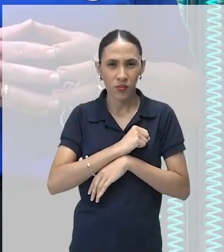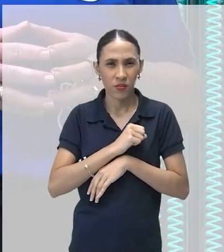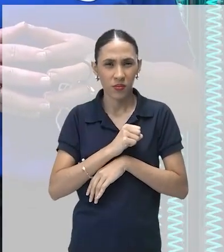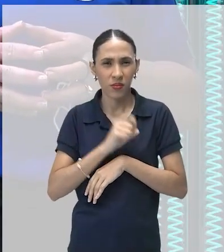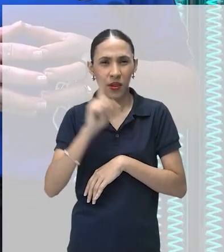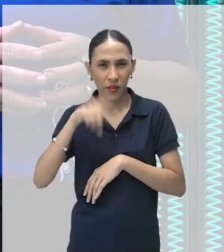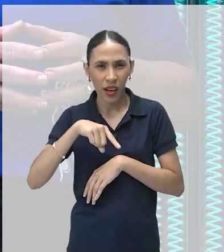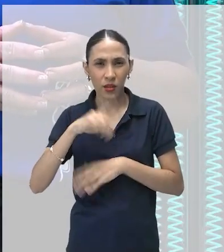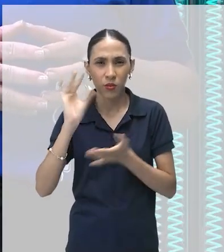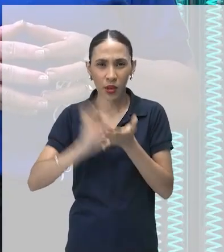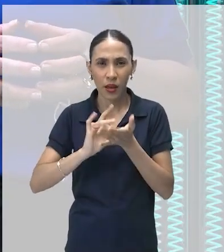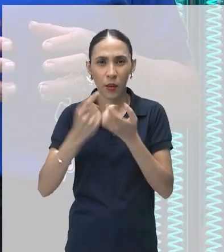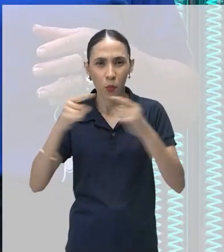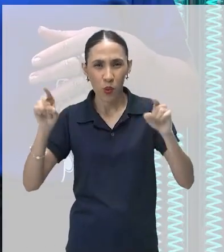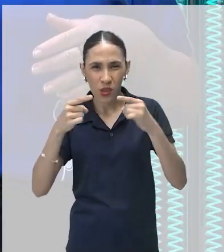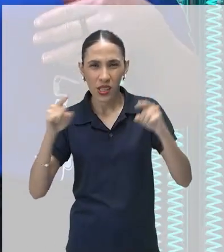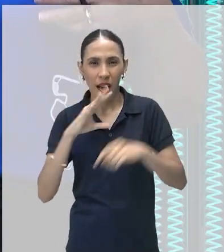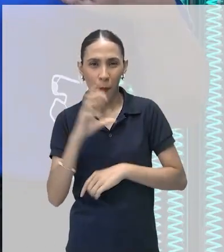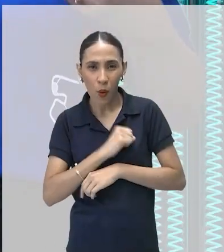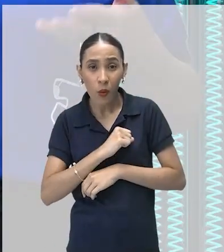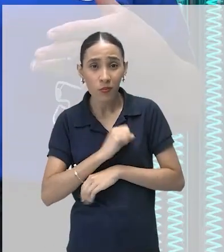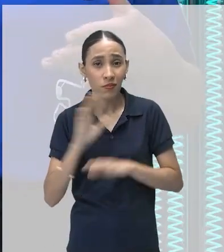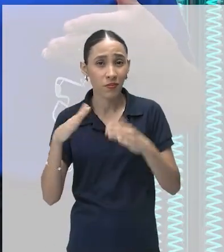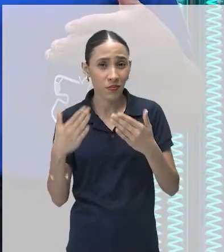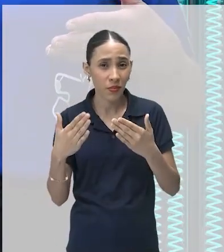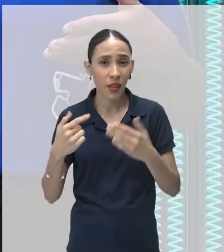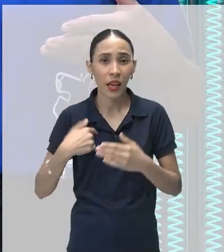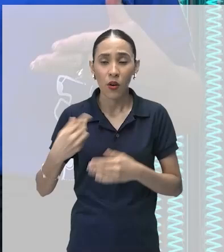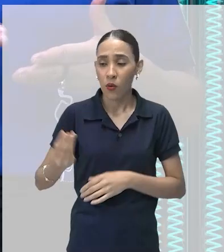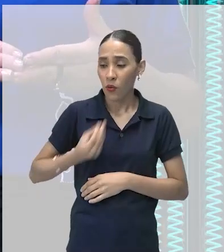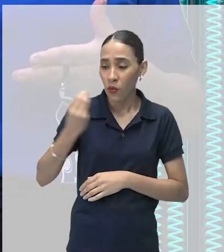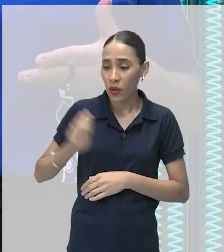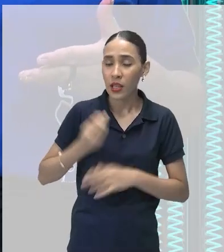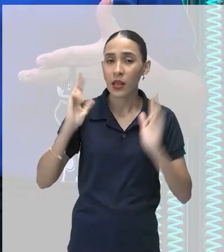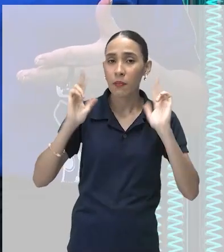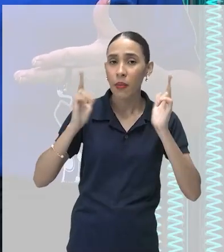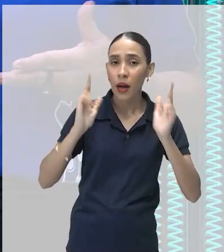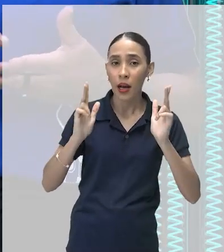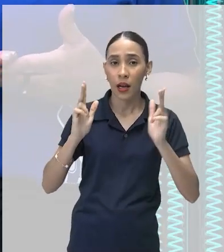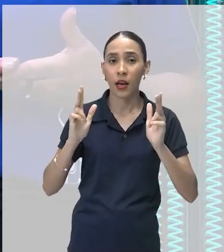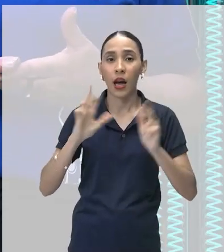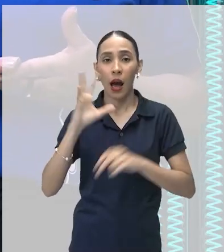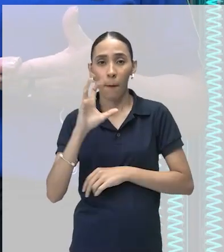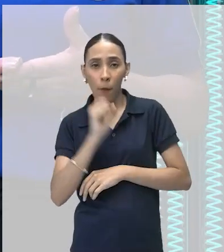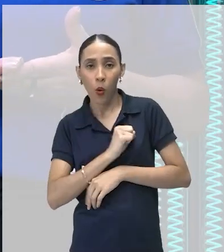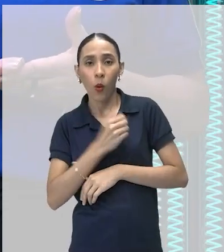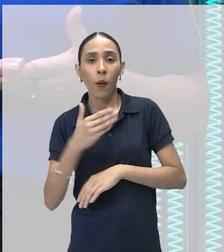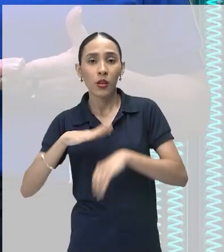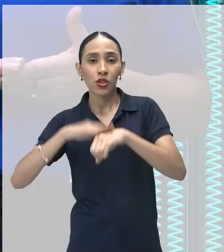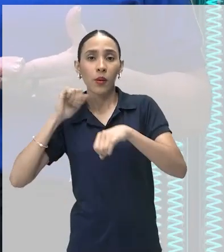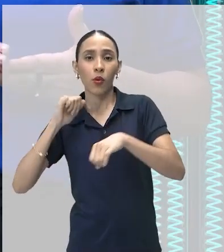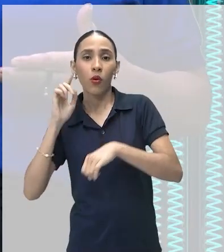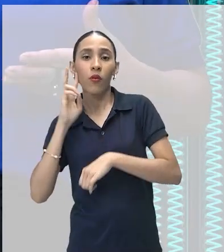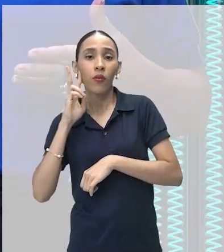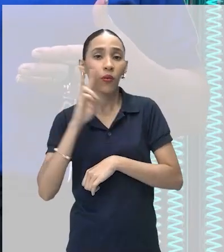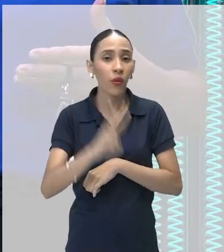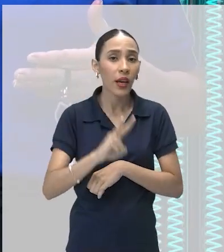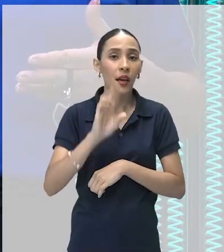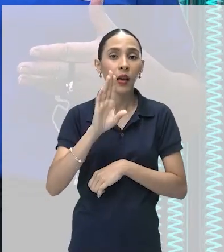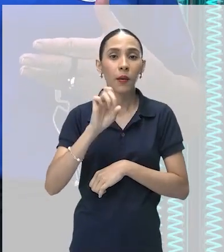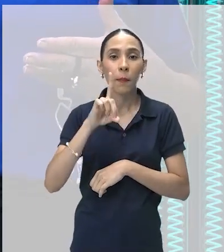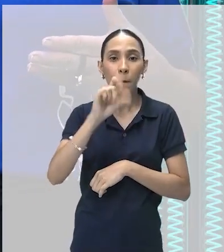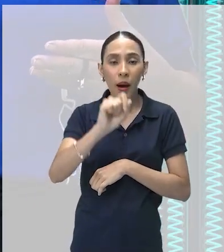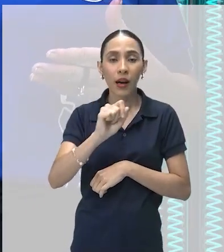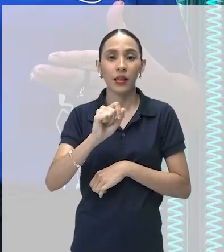coisas de amor? Então, estava à toa na vida, meu amor me chamou para ver a banda passar tocando coisas de amor. Né? Então,